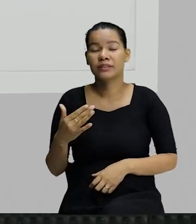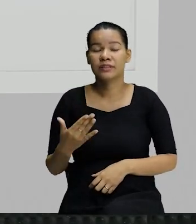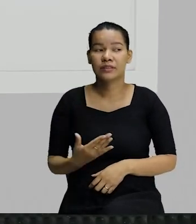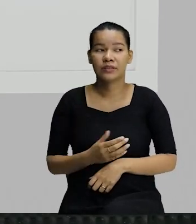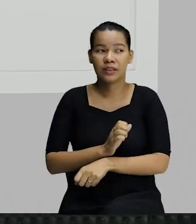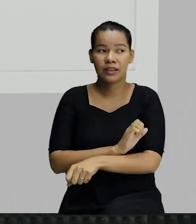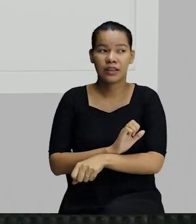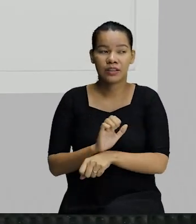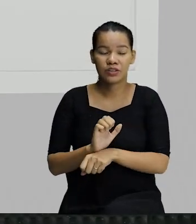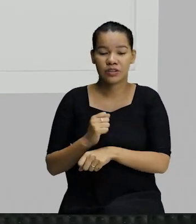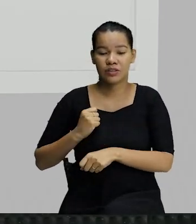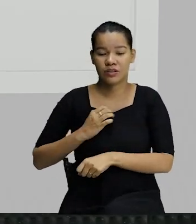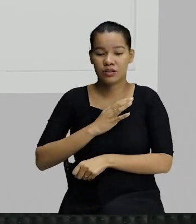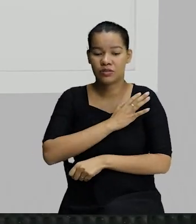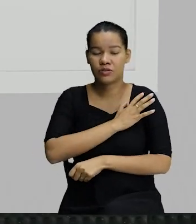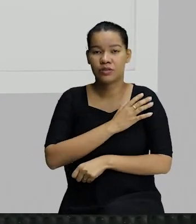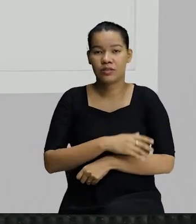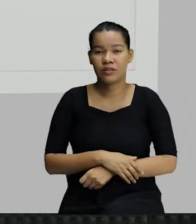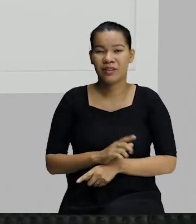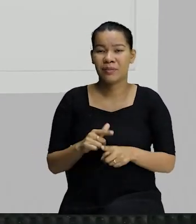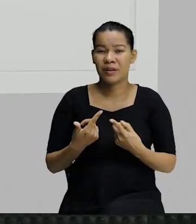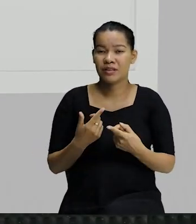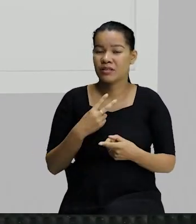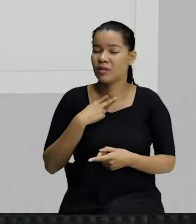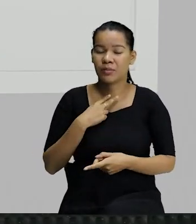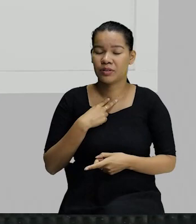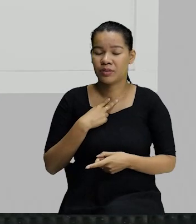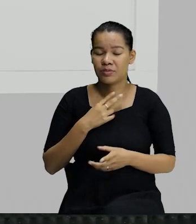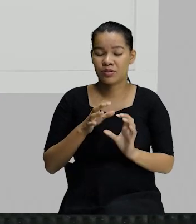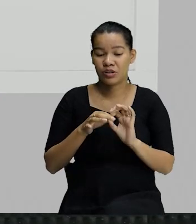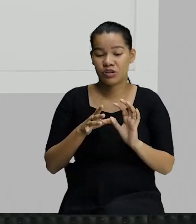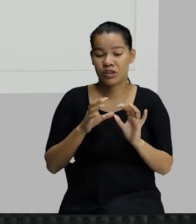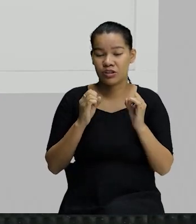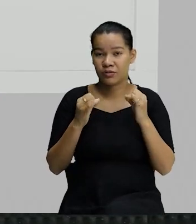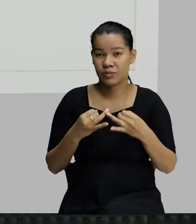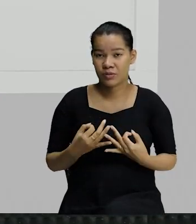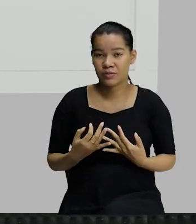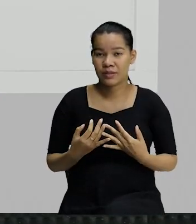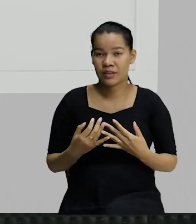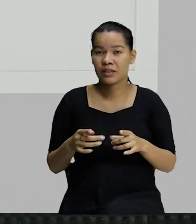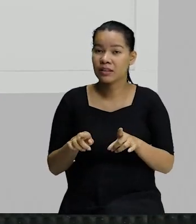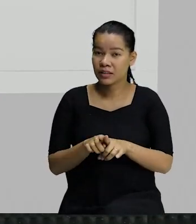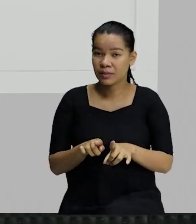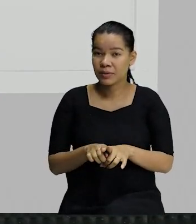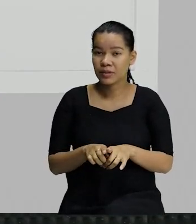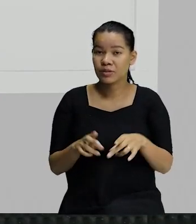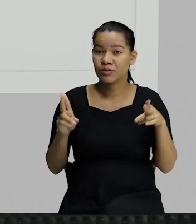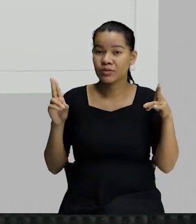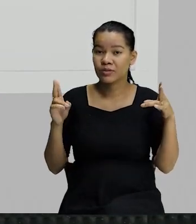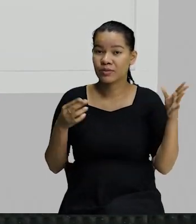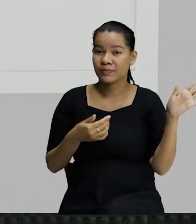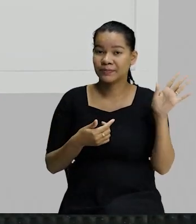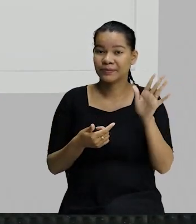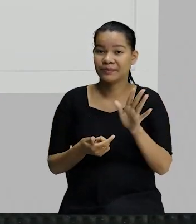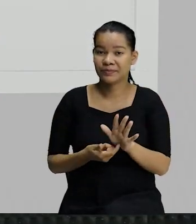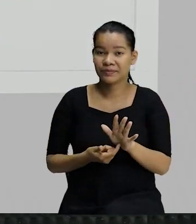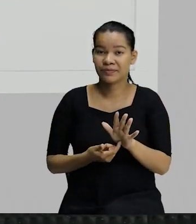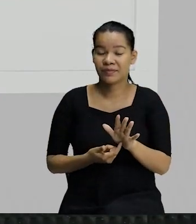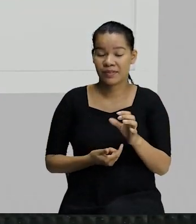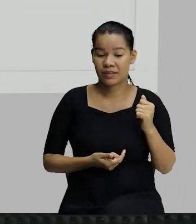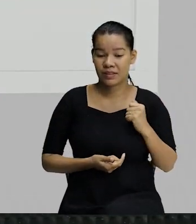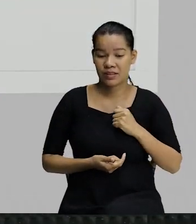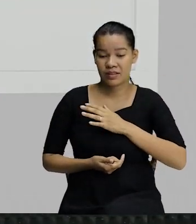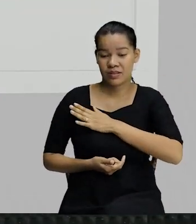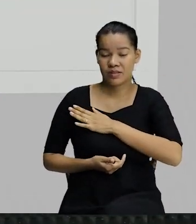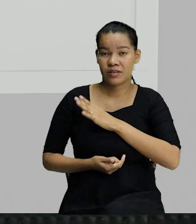de Aristóteles. Nós não podemos falar em felicidade trazendo o nosso autor Aristóteles sem falar